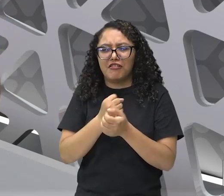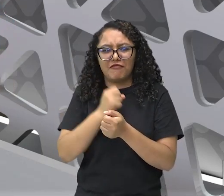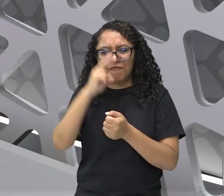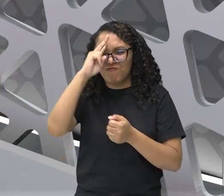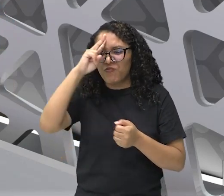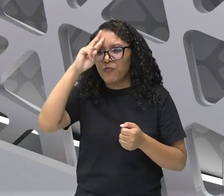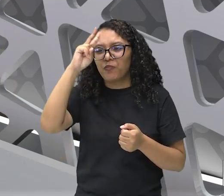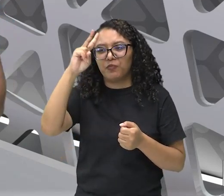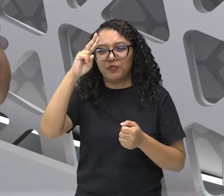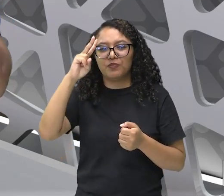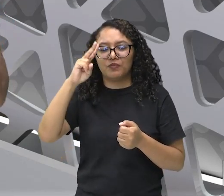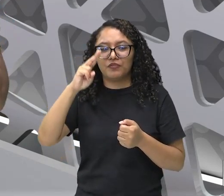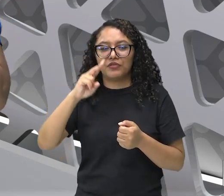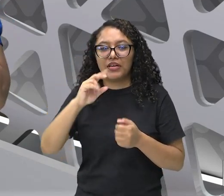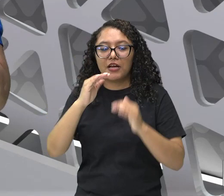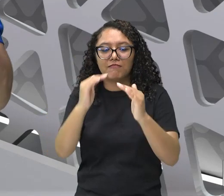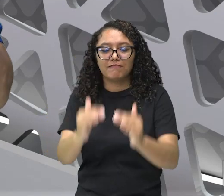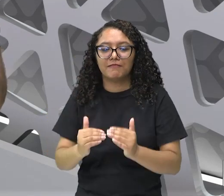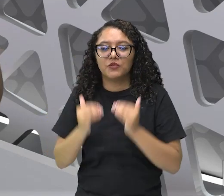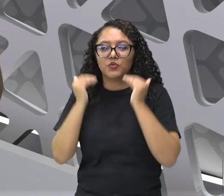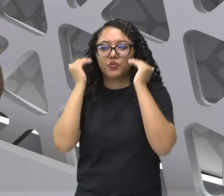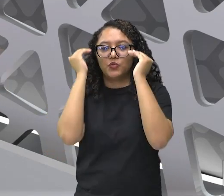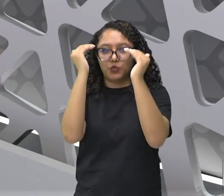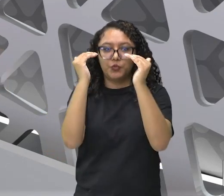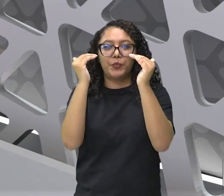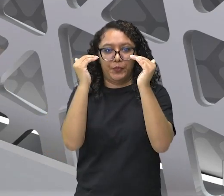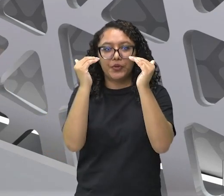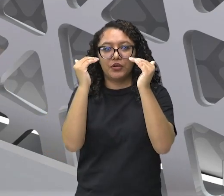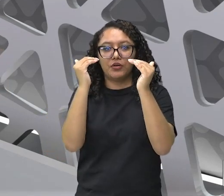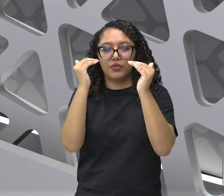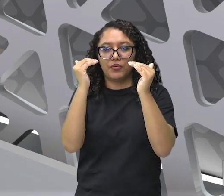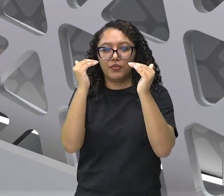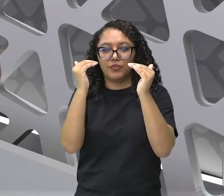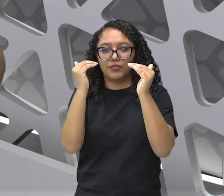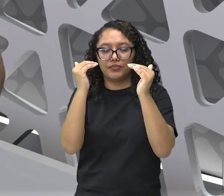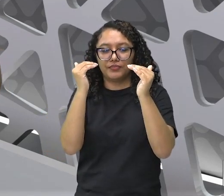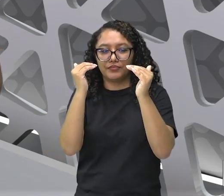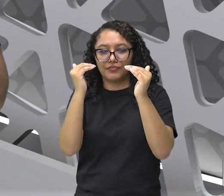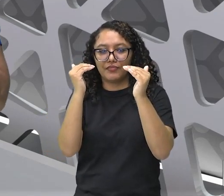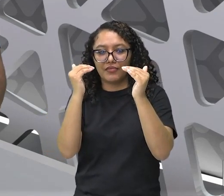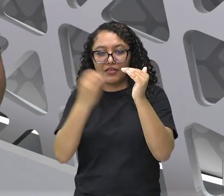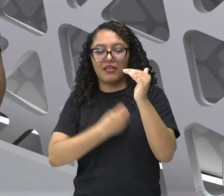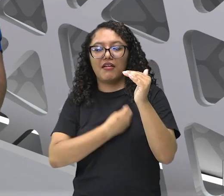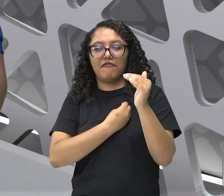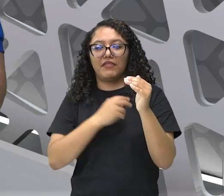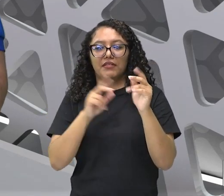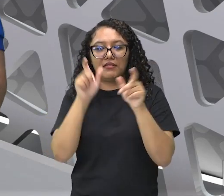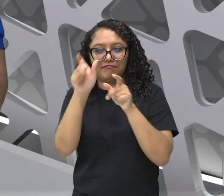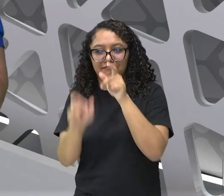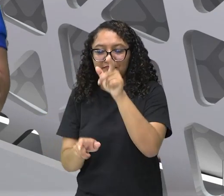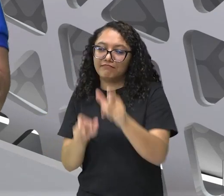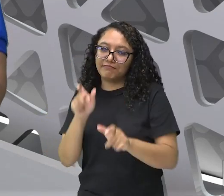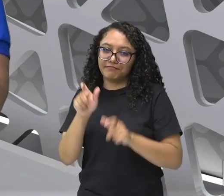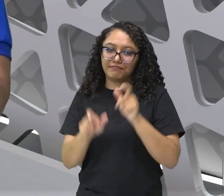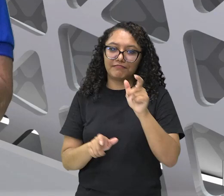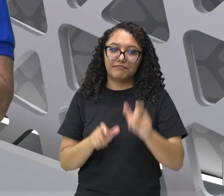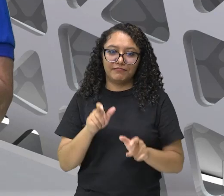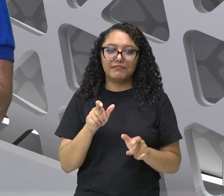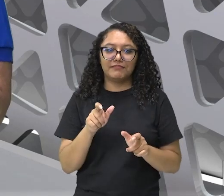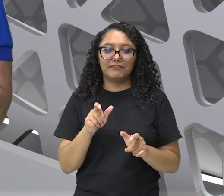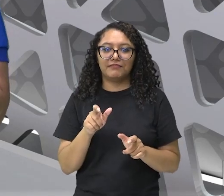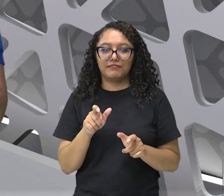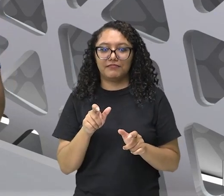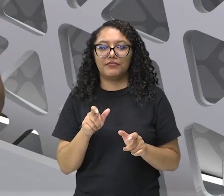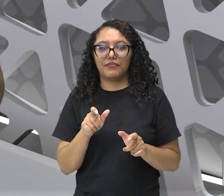era superior na vida, na realidade humana. Que a transcendência era o